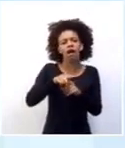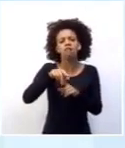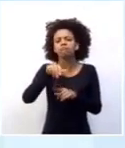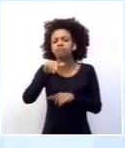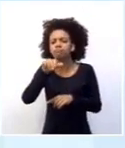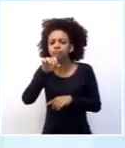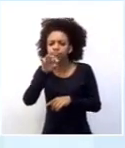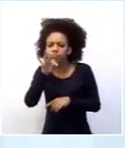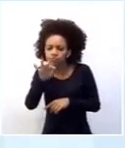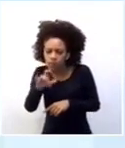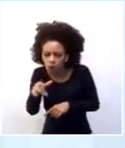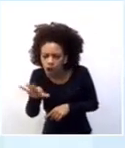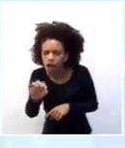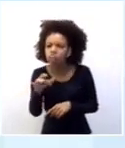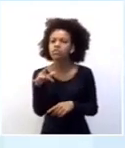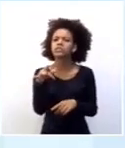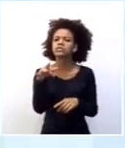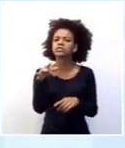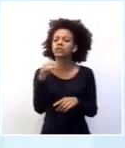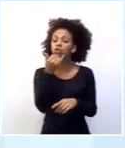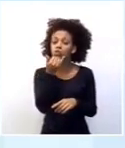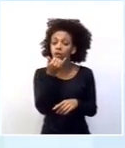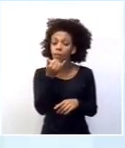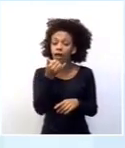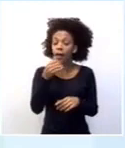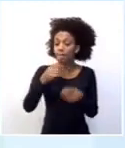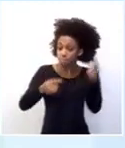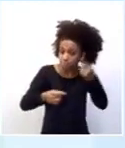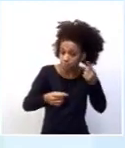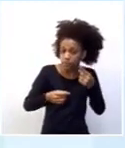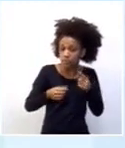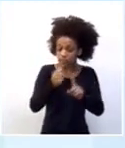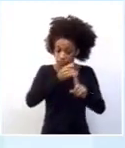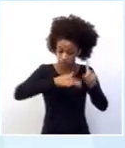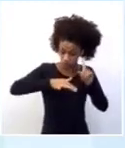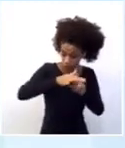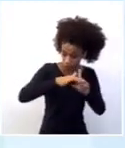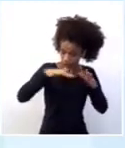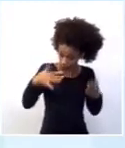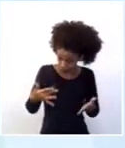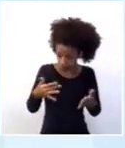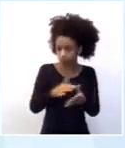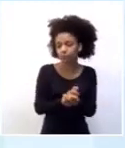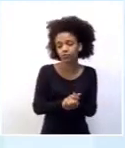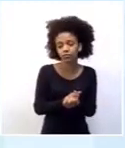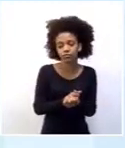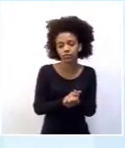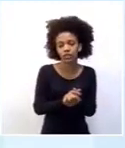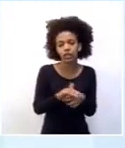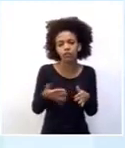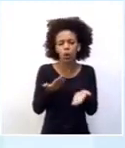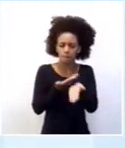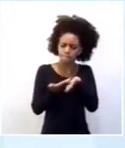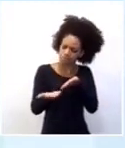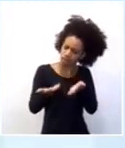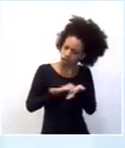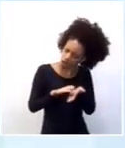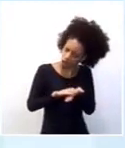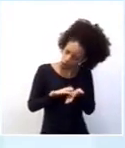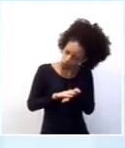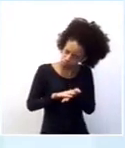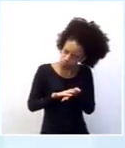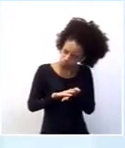das primeiras civilizações, certo? Então vamos começar a nossa aula oficialmente agora, Vamos entrar no